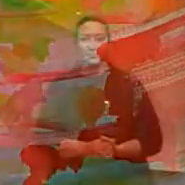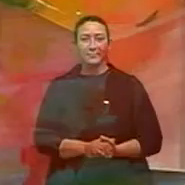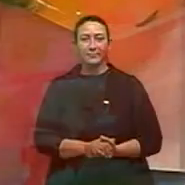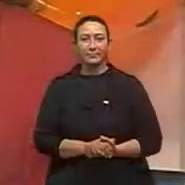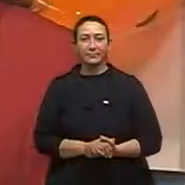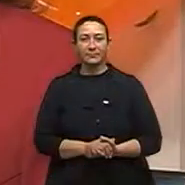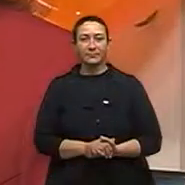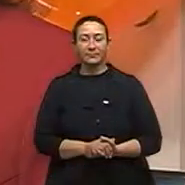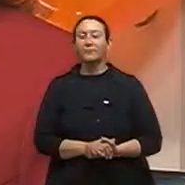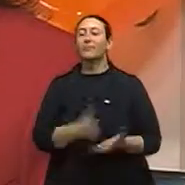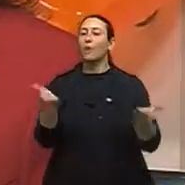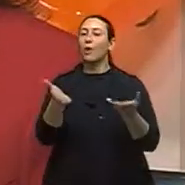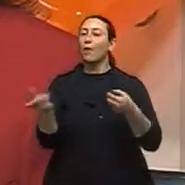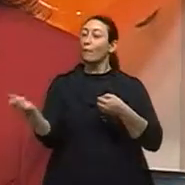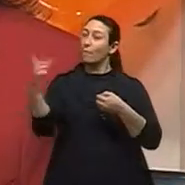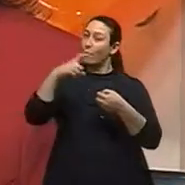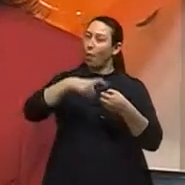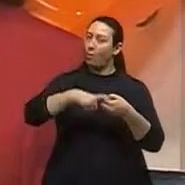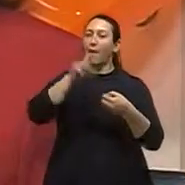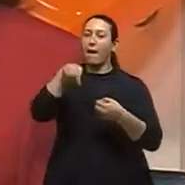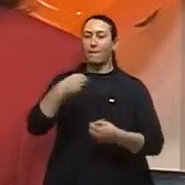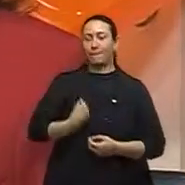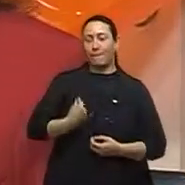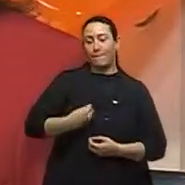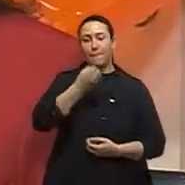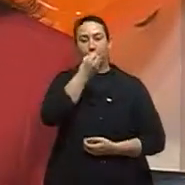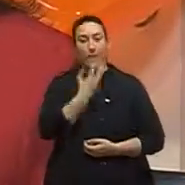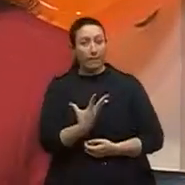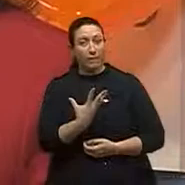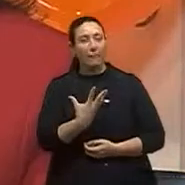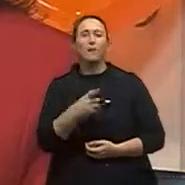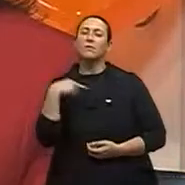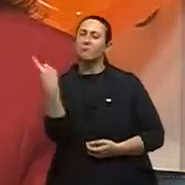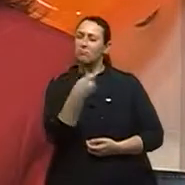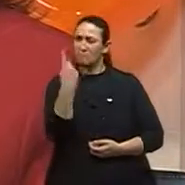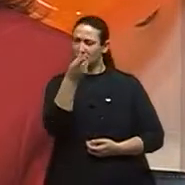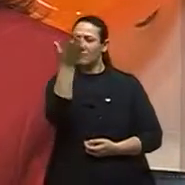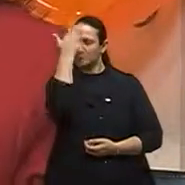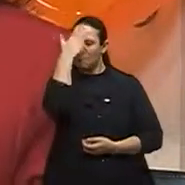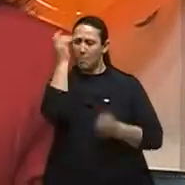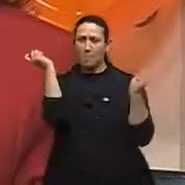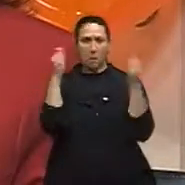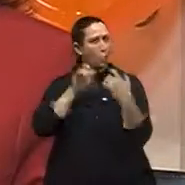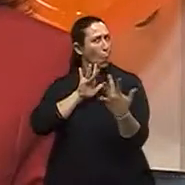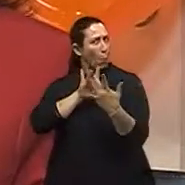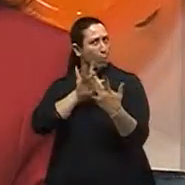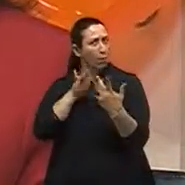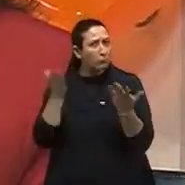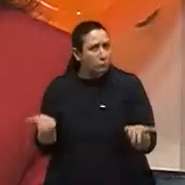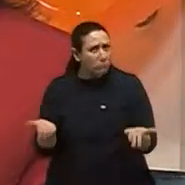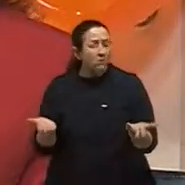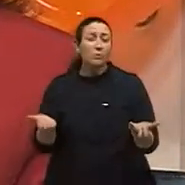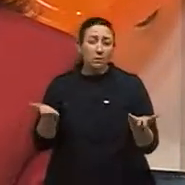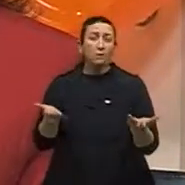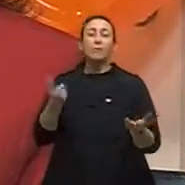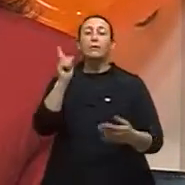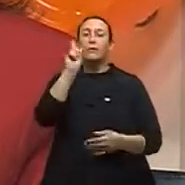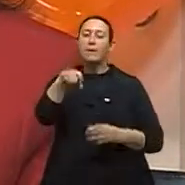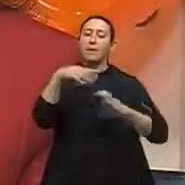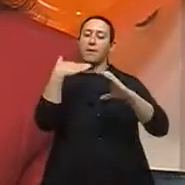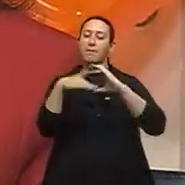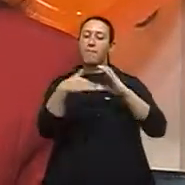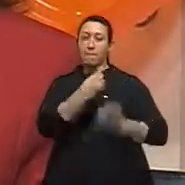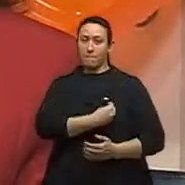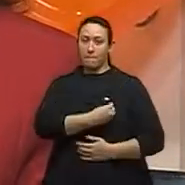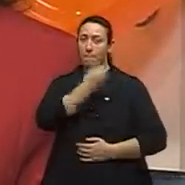voltamos estamos de volta com o vivabem e você sabe que pode ter uma conexão direta com a gente através do nosso e-mail